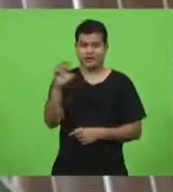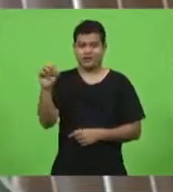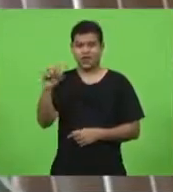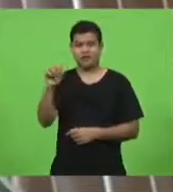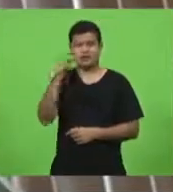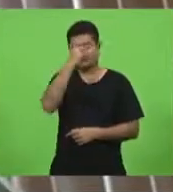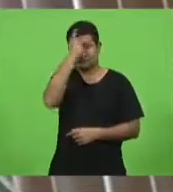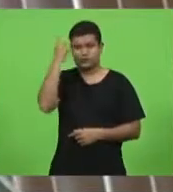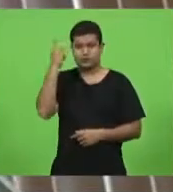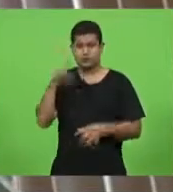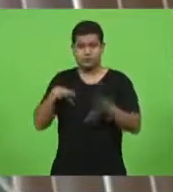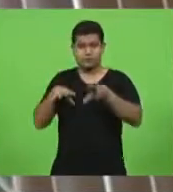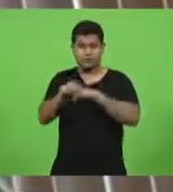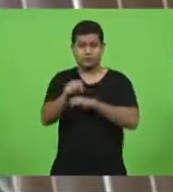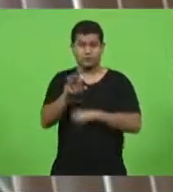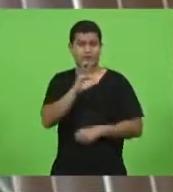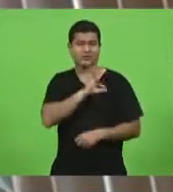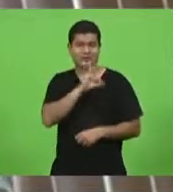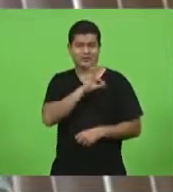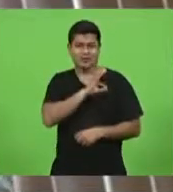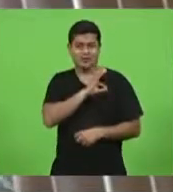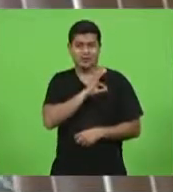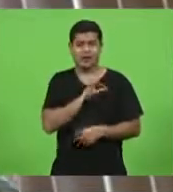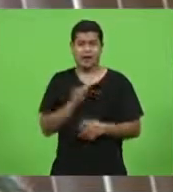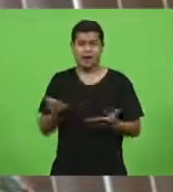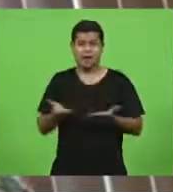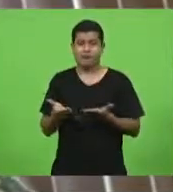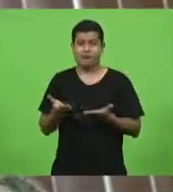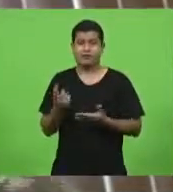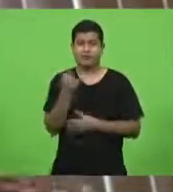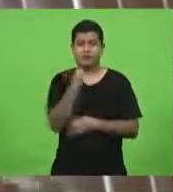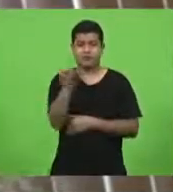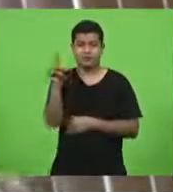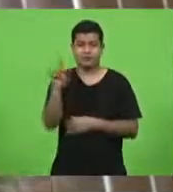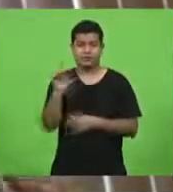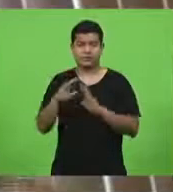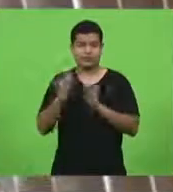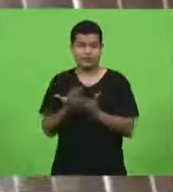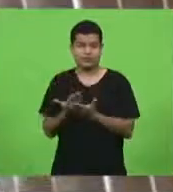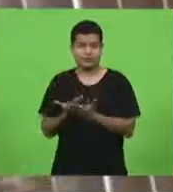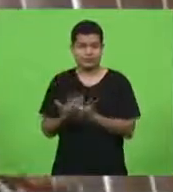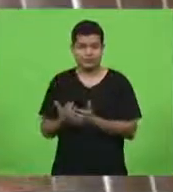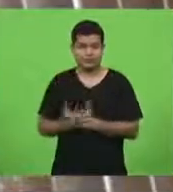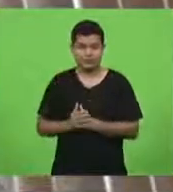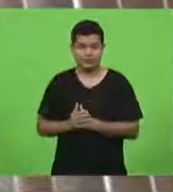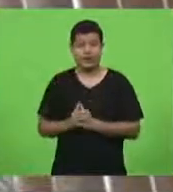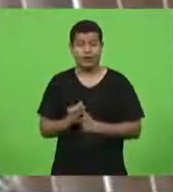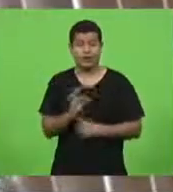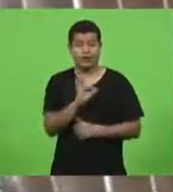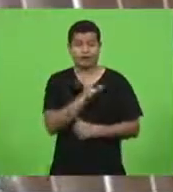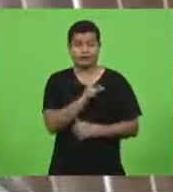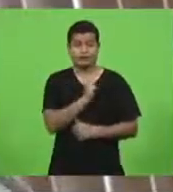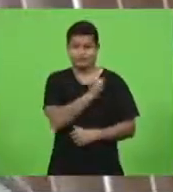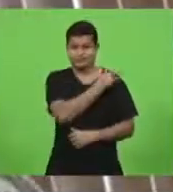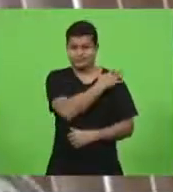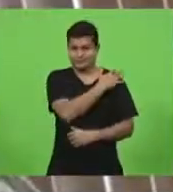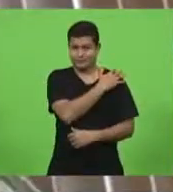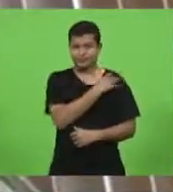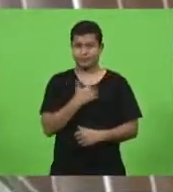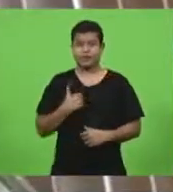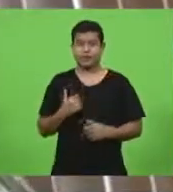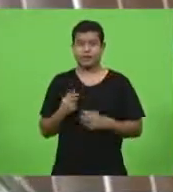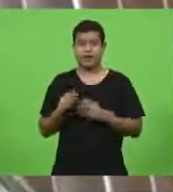última escola de soldados da Polícia Militar. Abre aspas. As movimentações dos